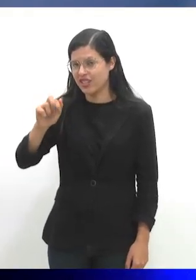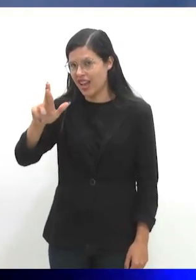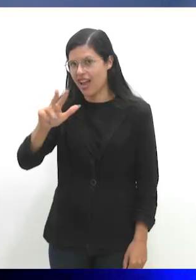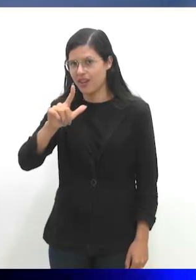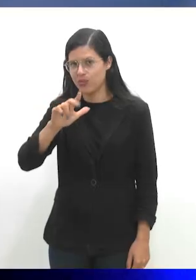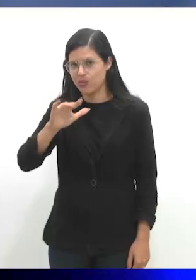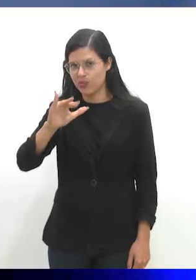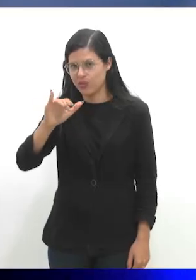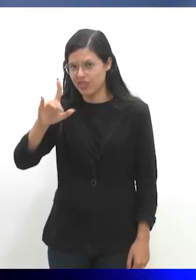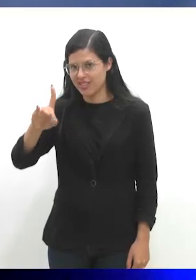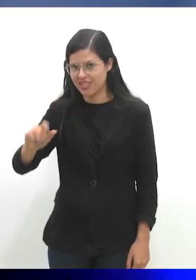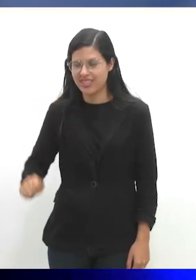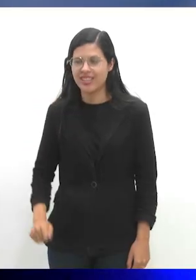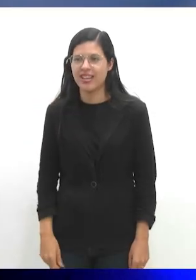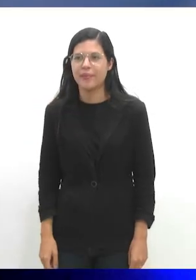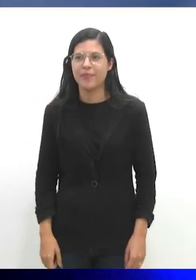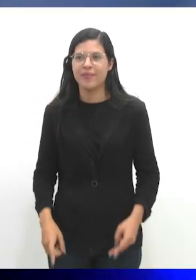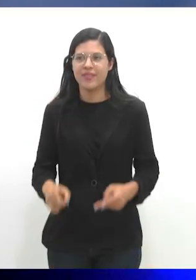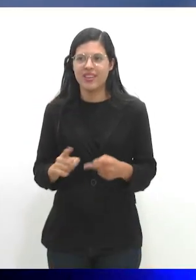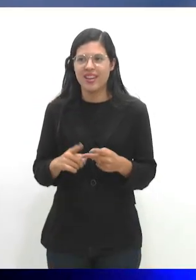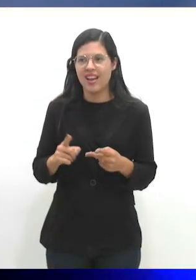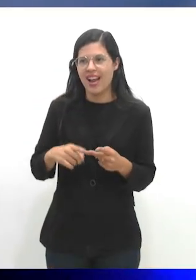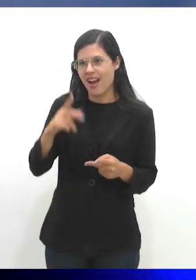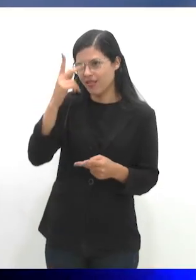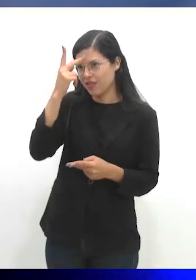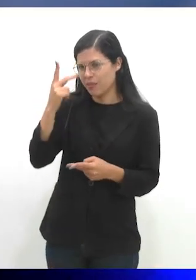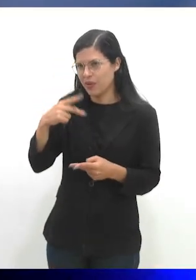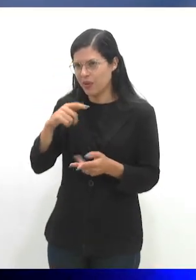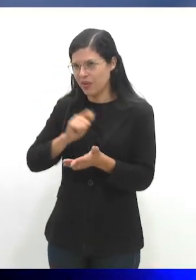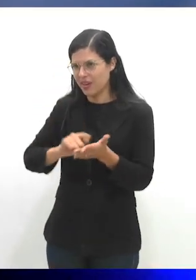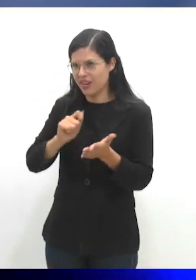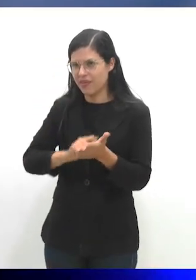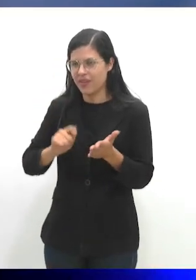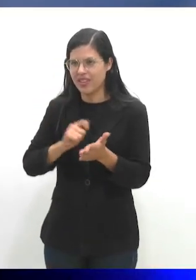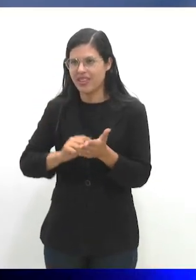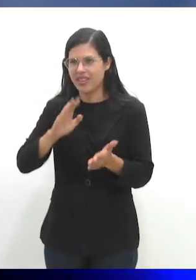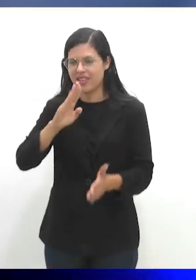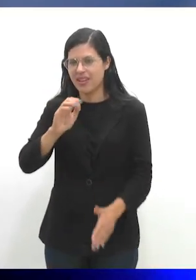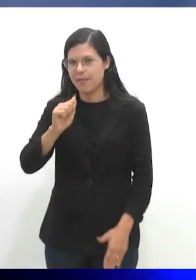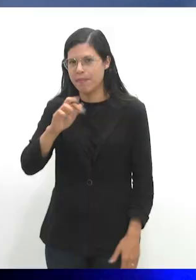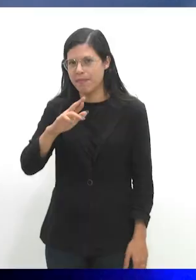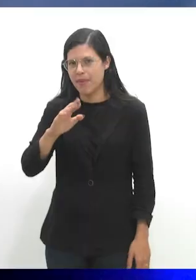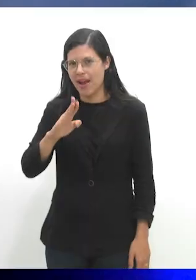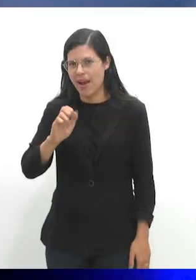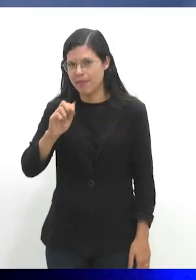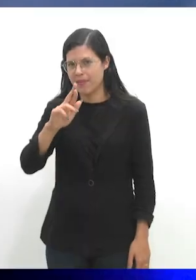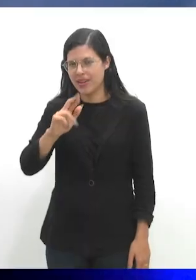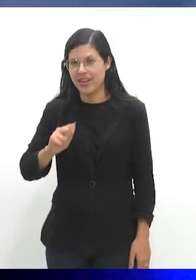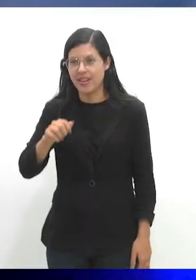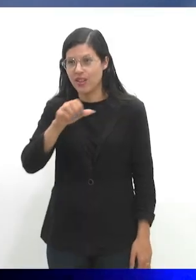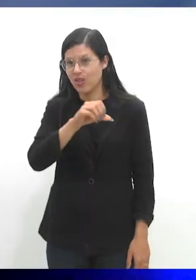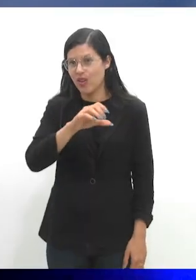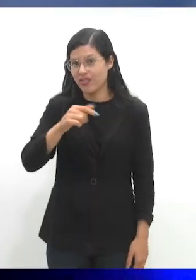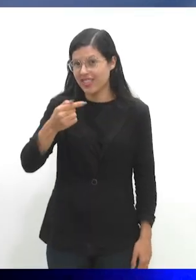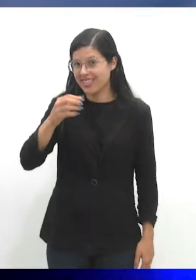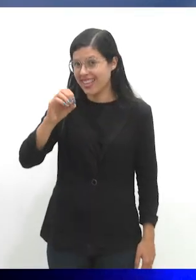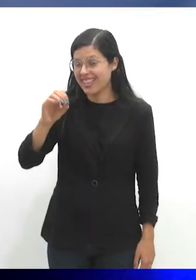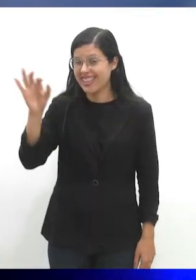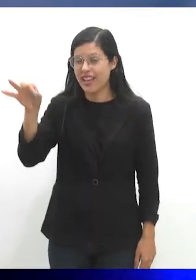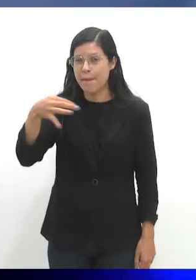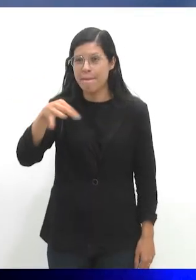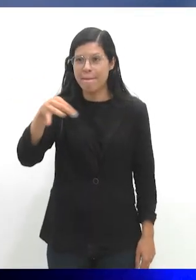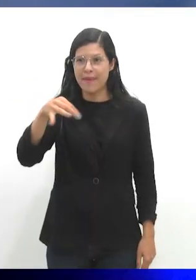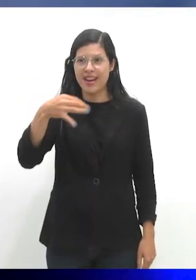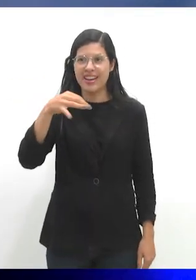dos artistas. E o outro é a autobiografia da Barbra Streisand, que é uma maluquice, são